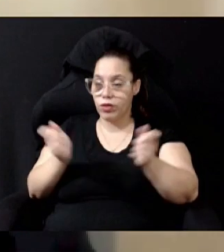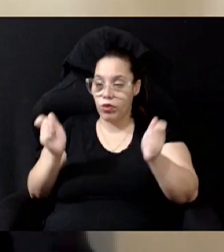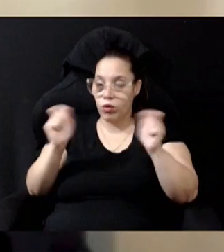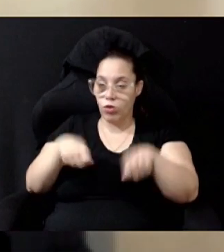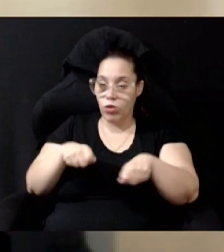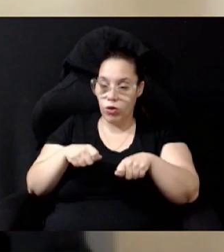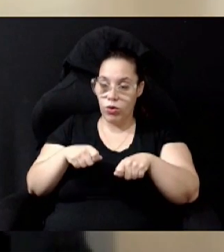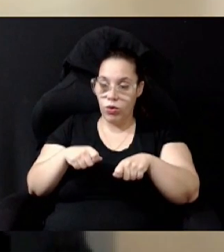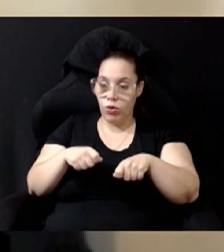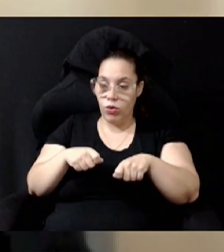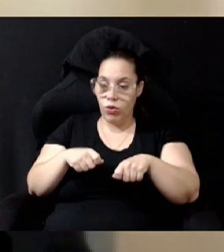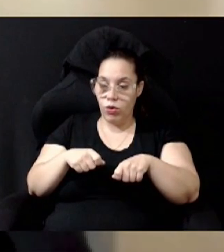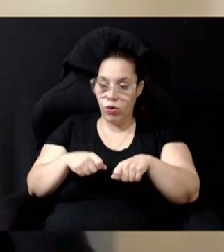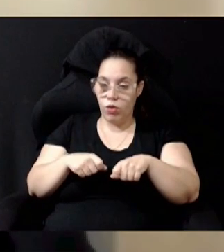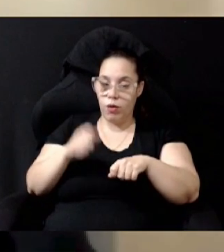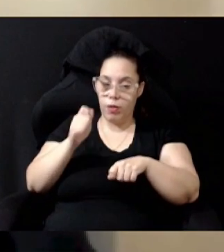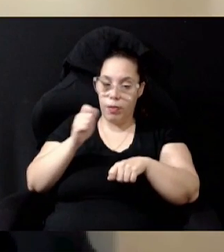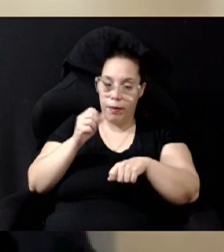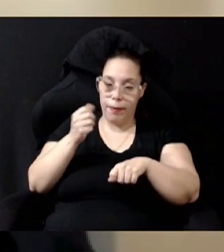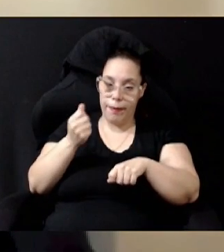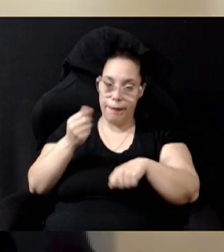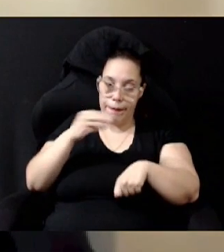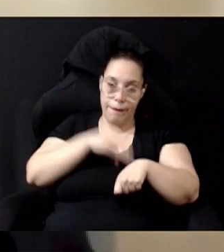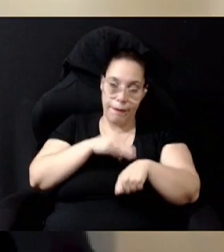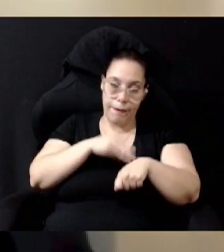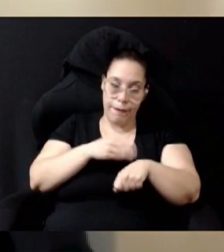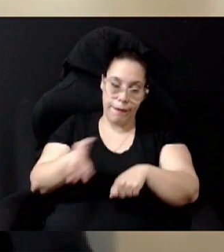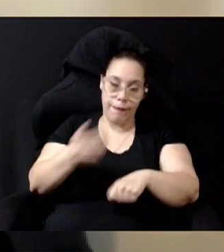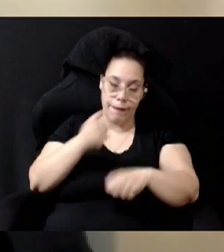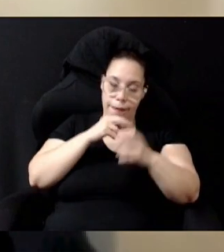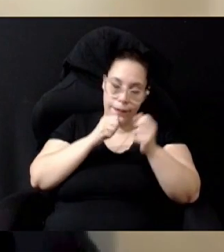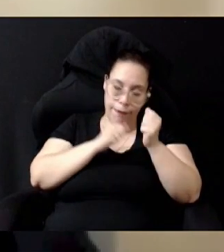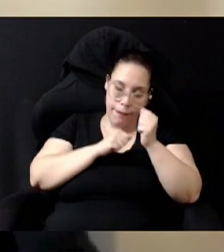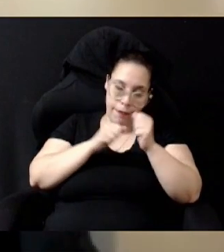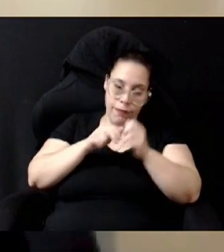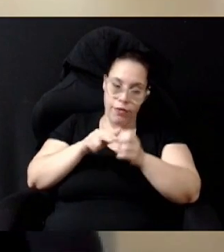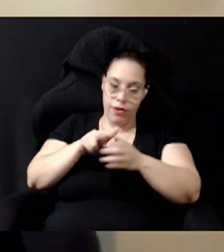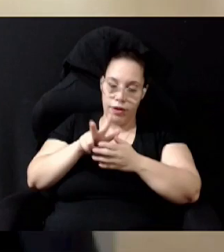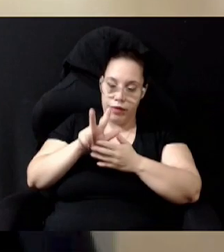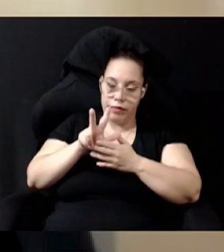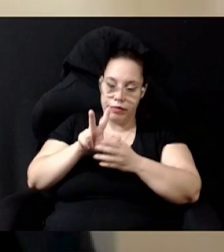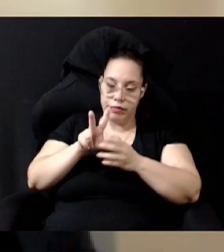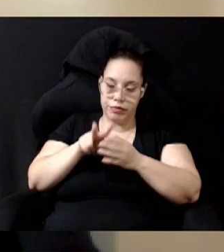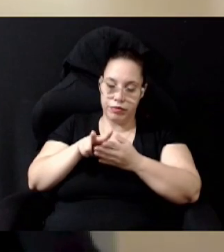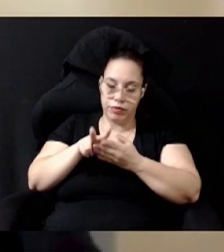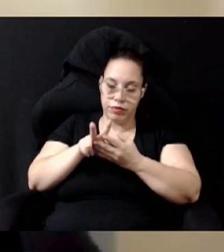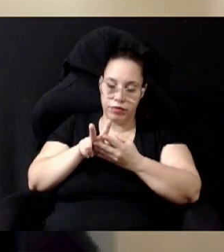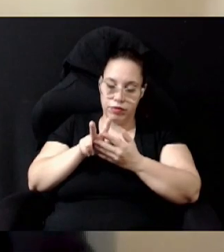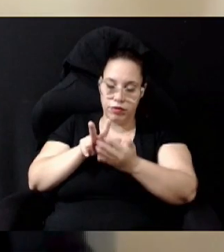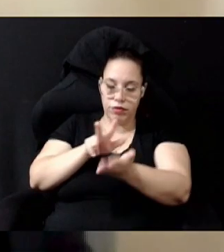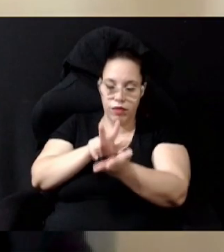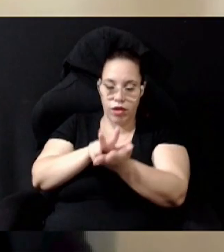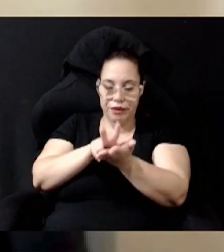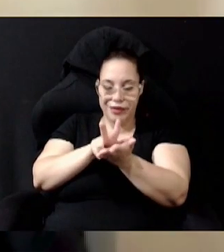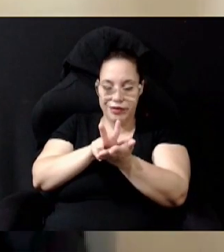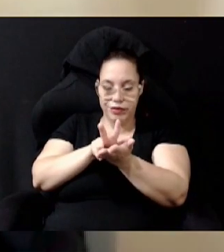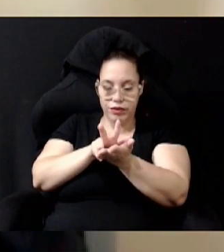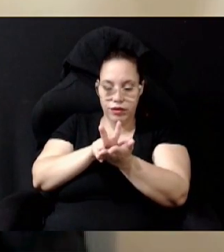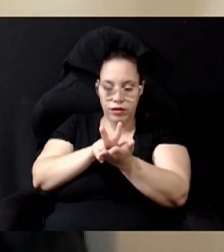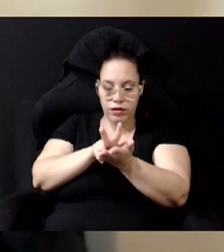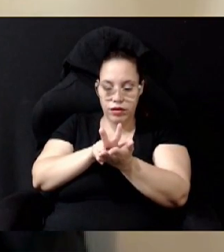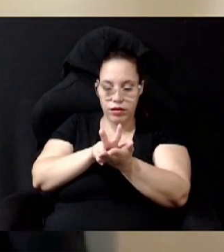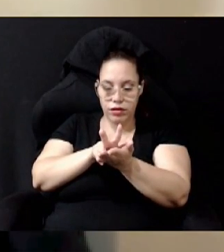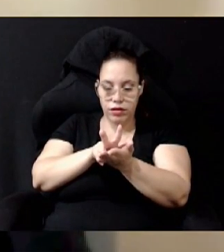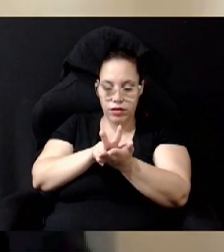alguns minutos antes de deitar, deixar as pernas um pouco mais levantadas, porque isso muda a percepção no cérebro